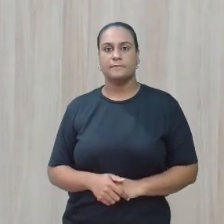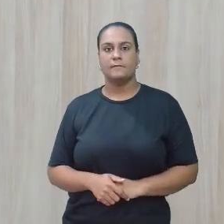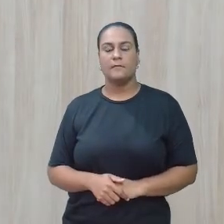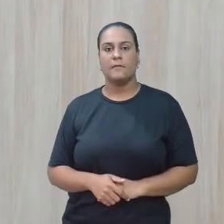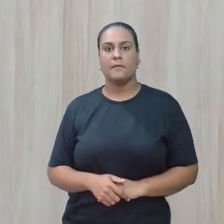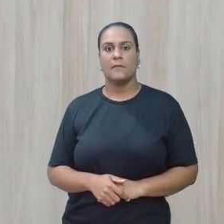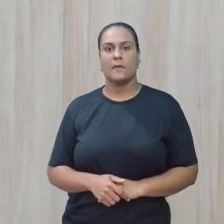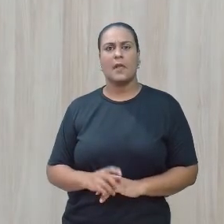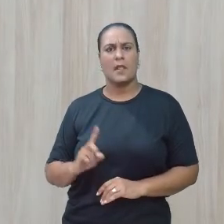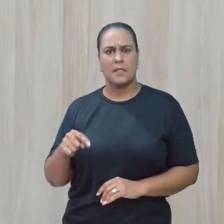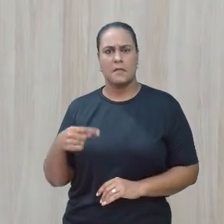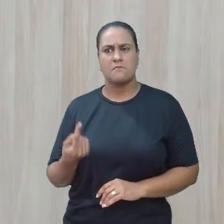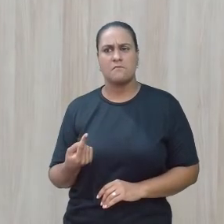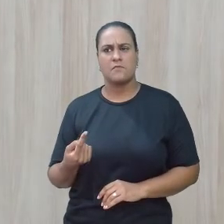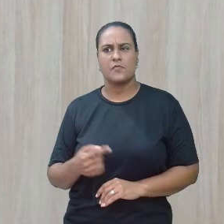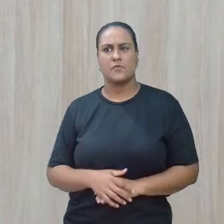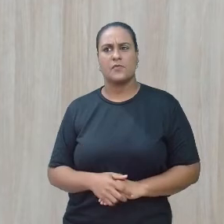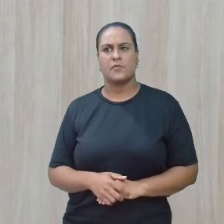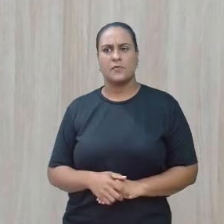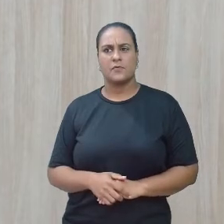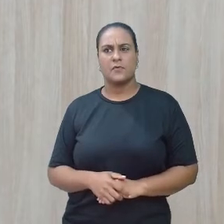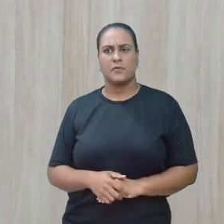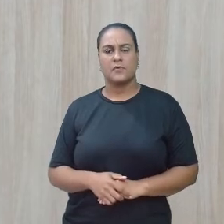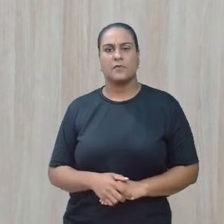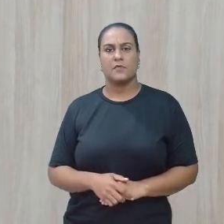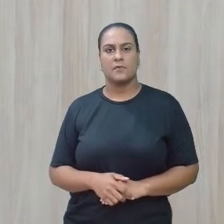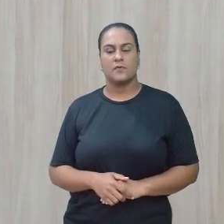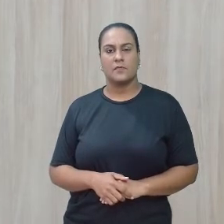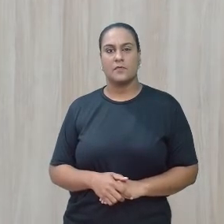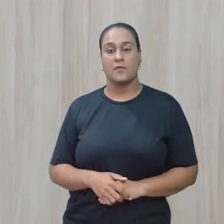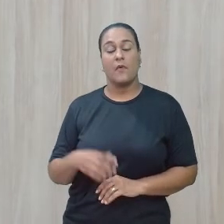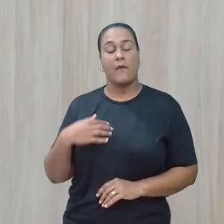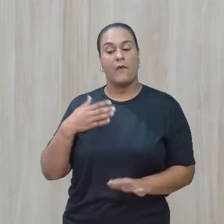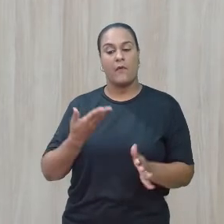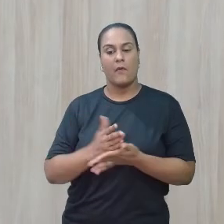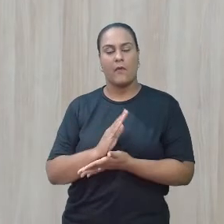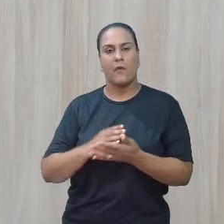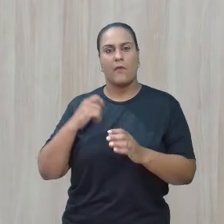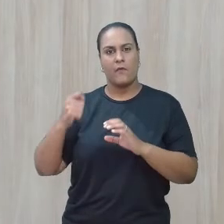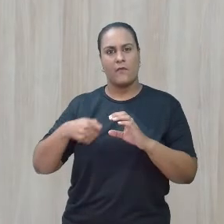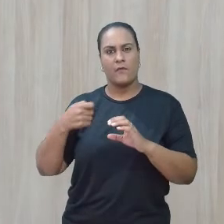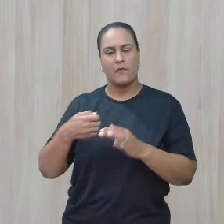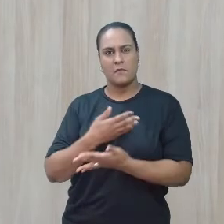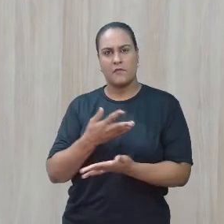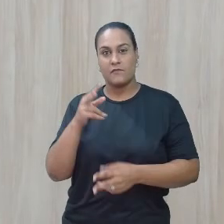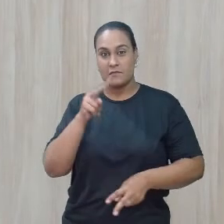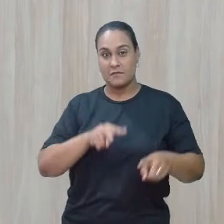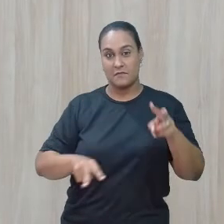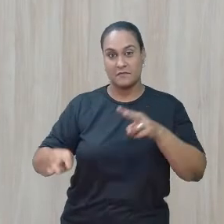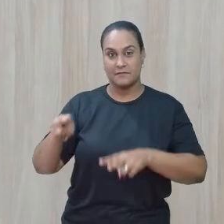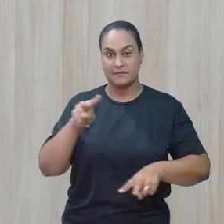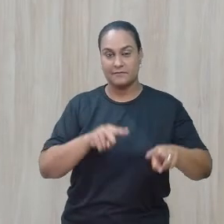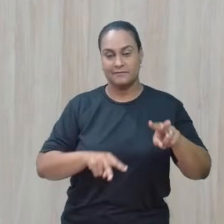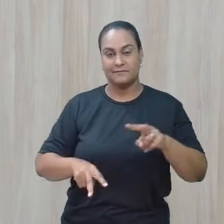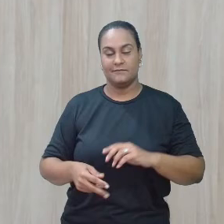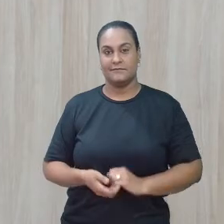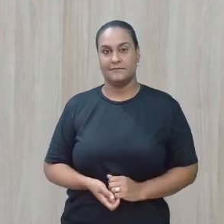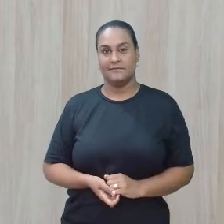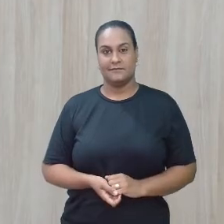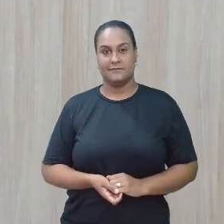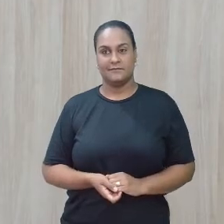ver se consegue passar aqui alguns desses vídeos para vocês visualizarem.